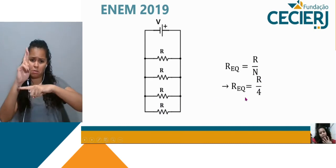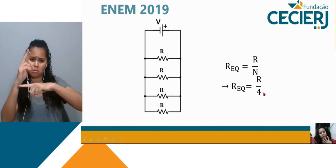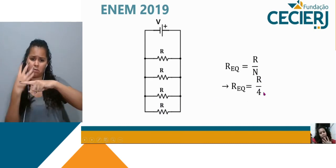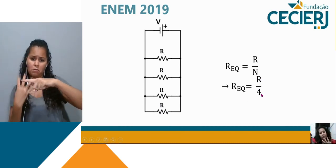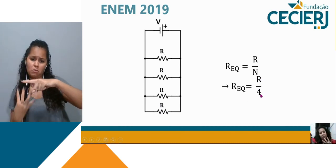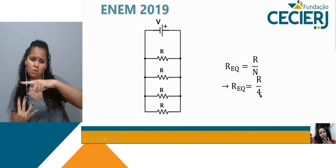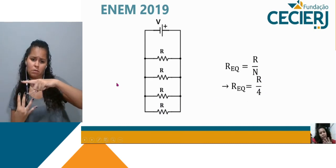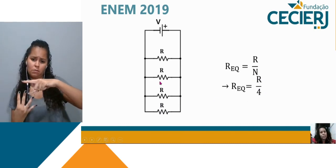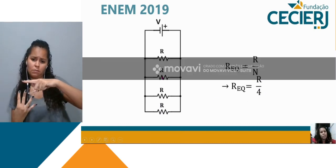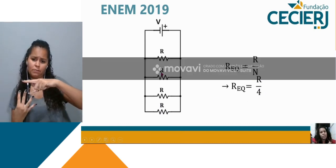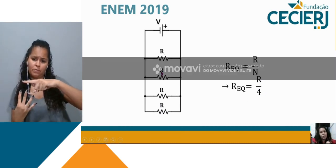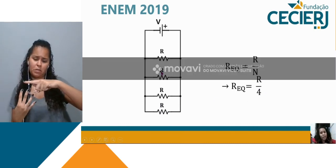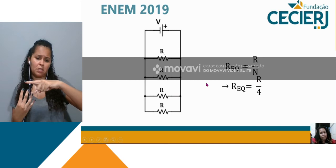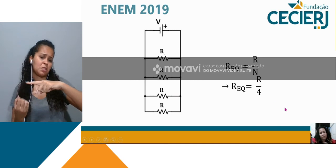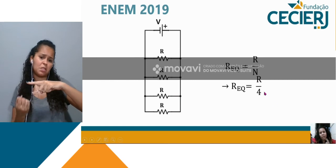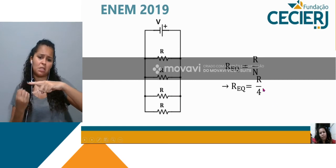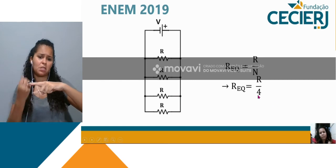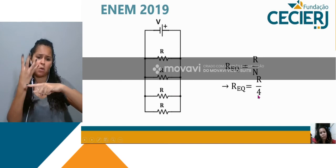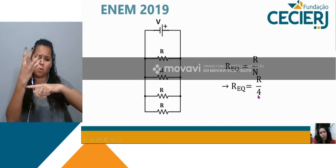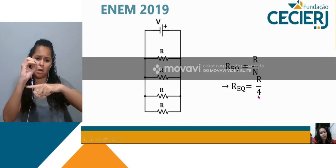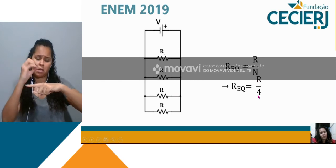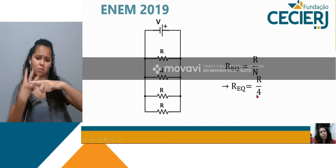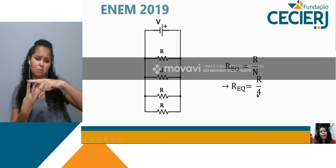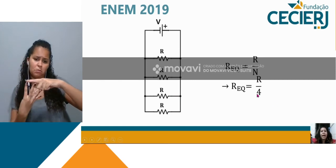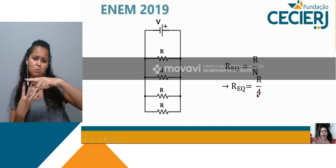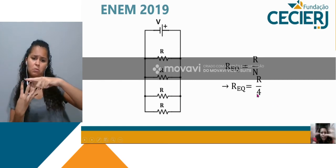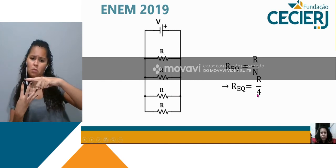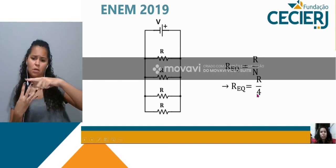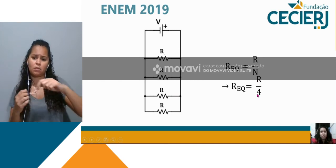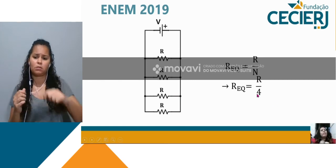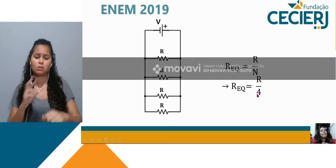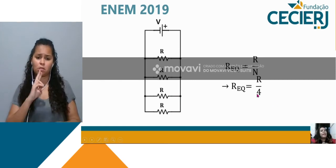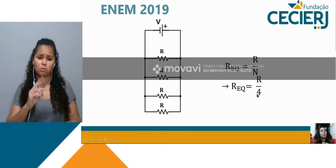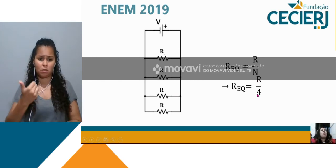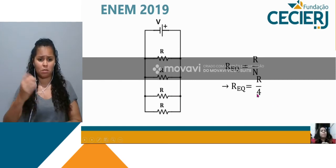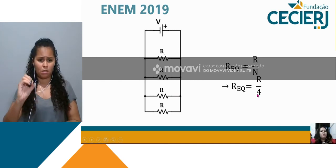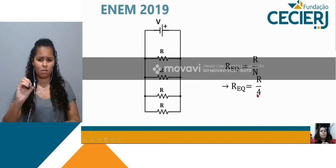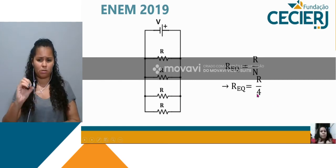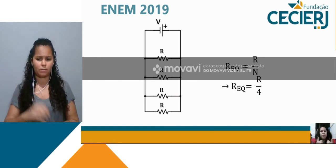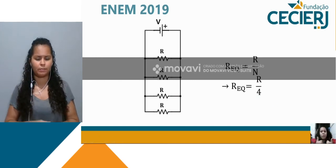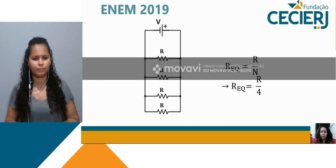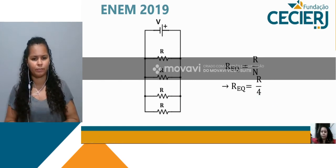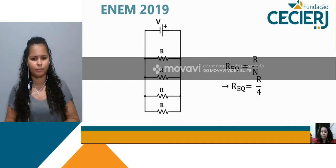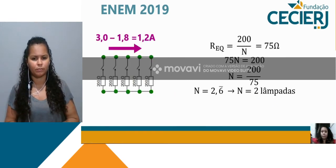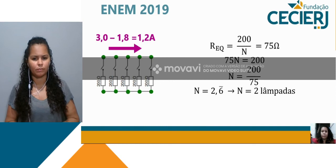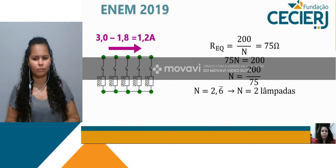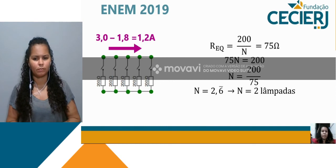por 4. Tá vendo? Então, se aqui fosse 40, ficaria 40 por 4. A REC disso tudo vale 10 ohms. Tá